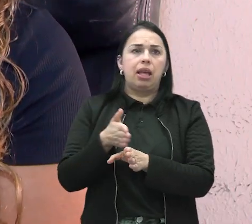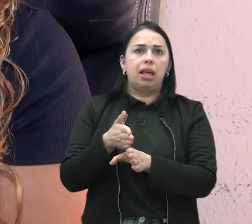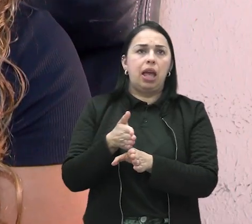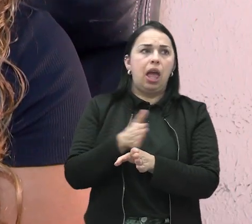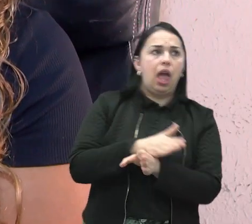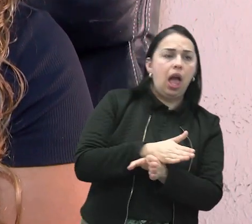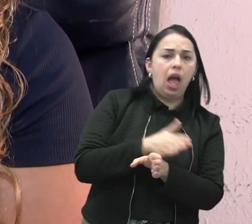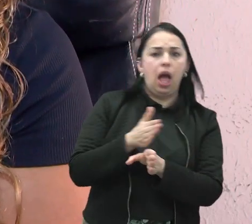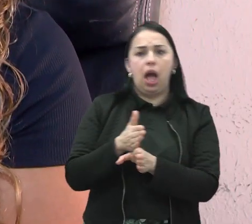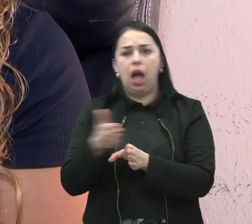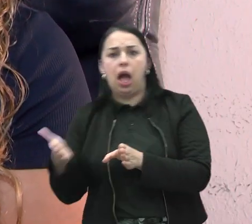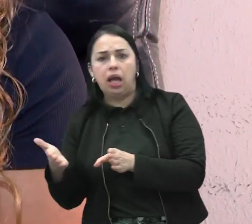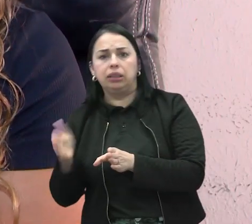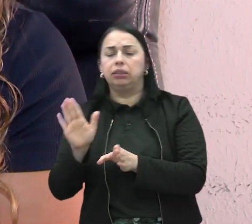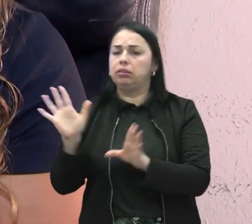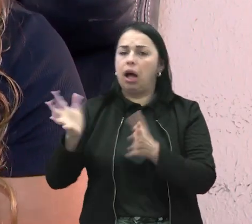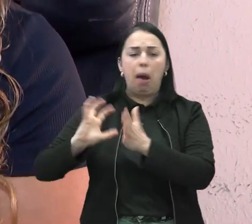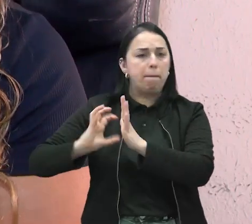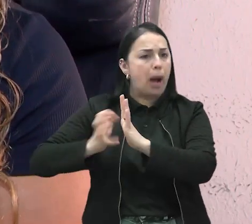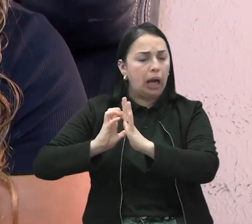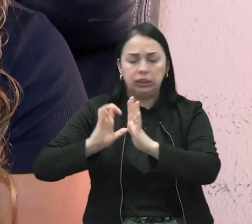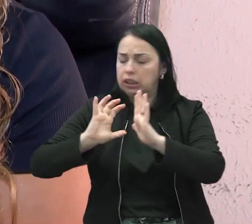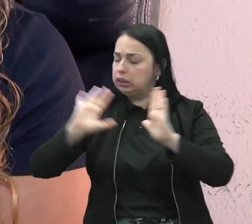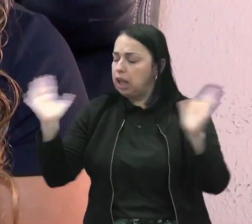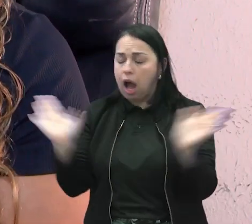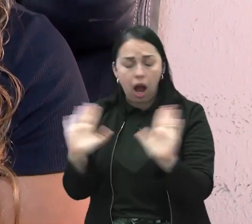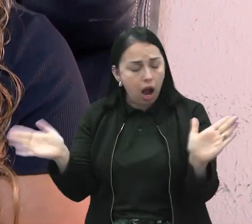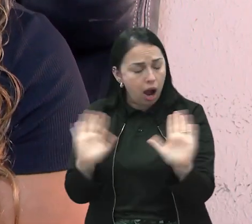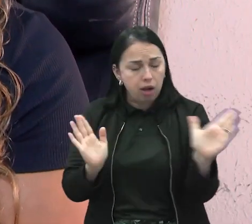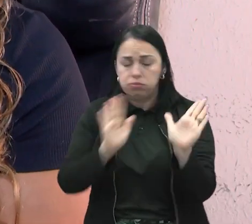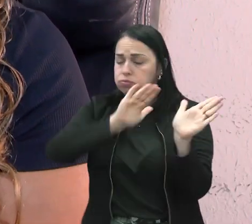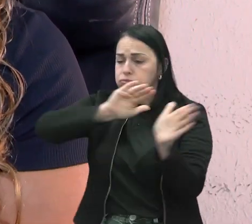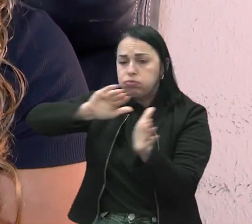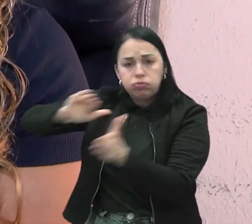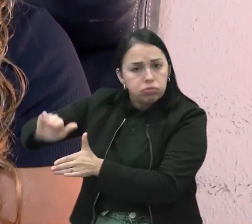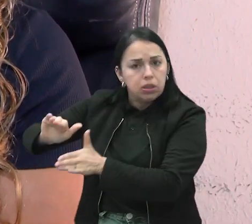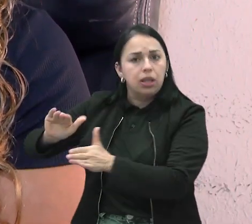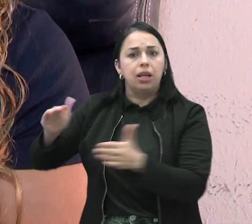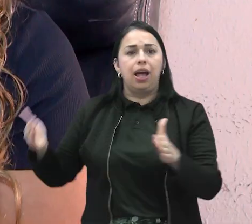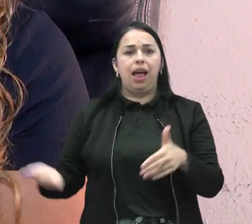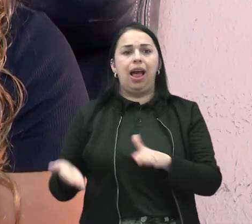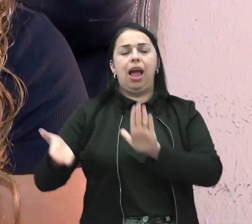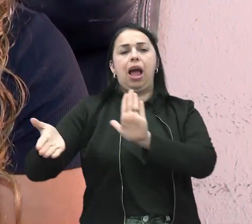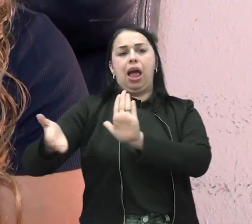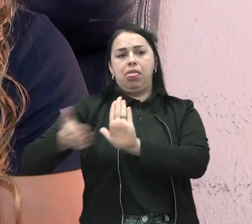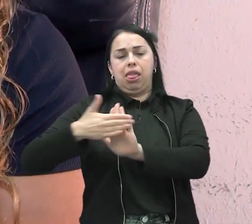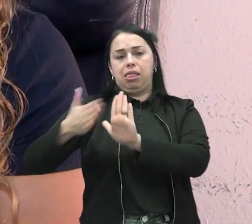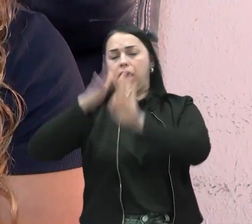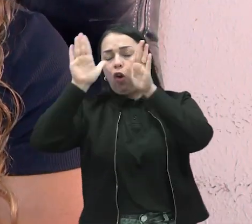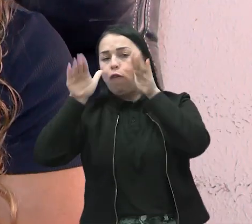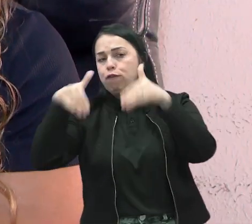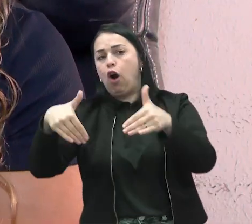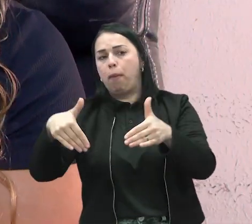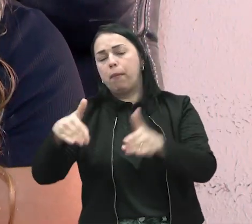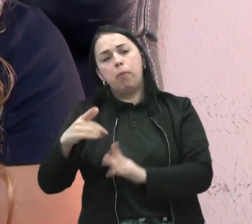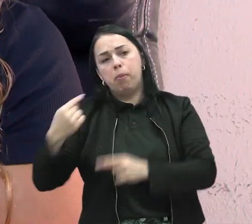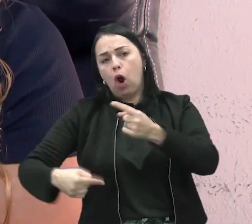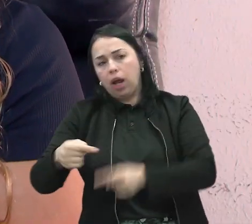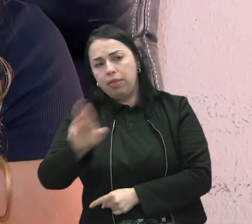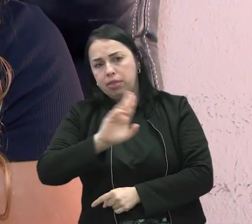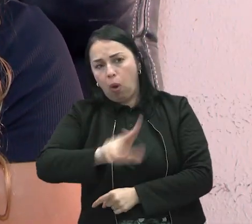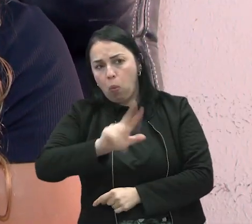não existe partido nesse momento, não existe ideologia política. Existe